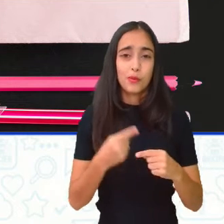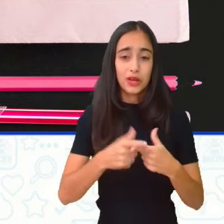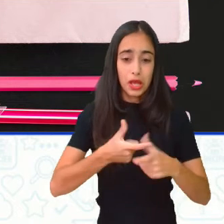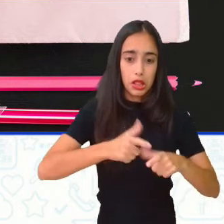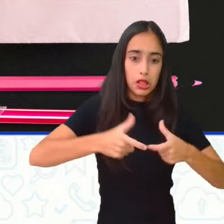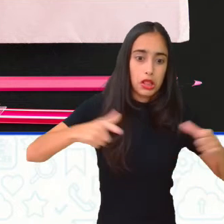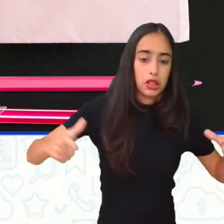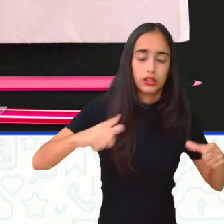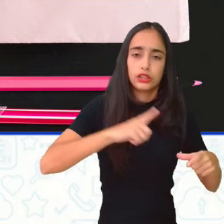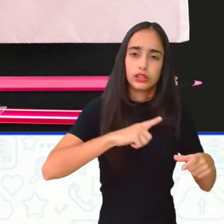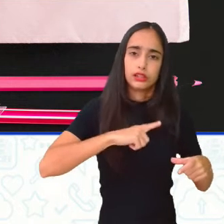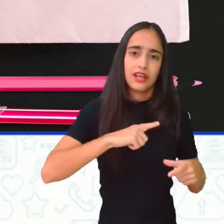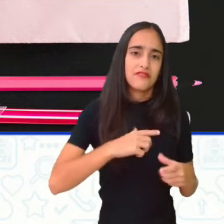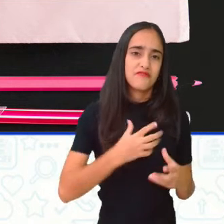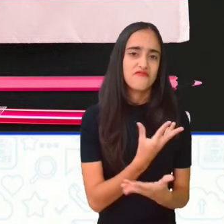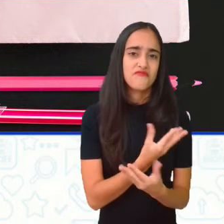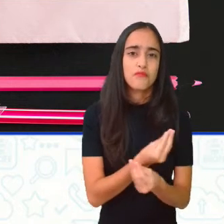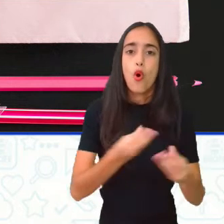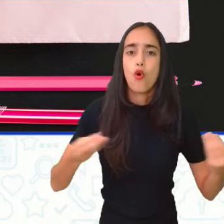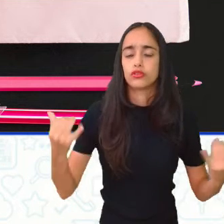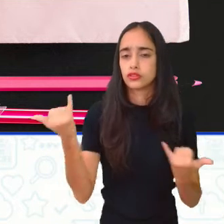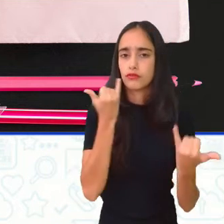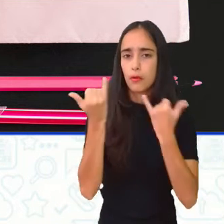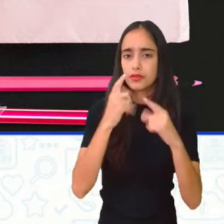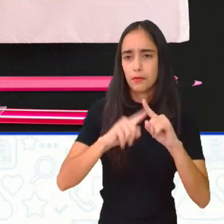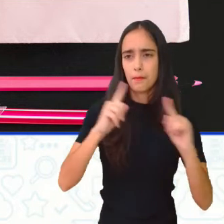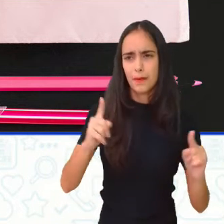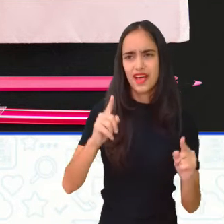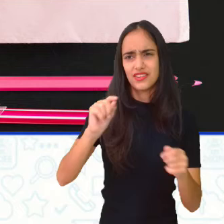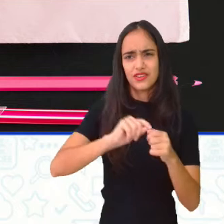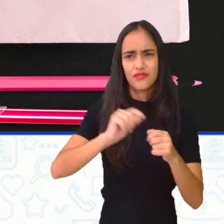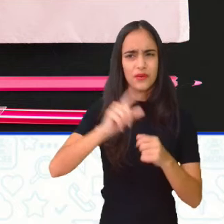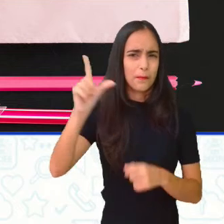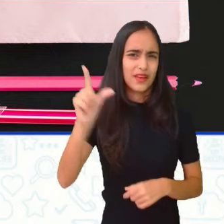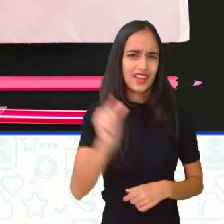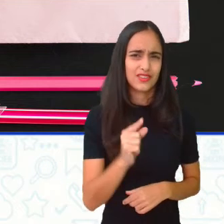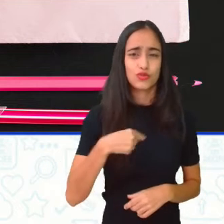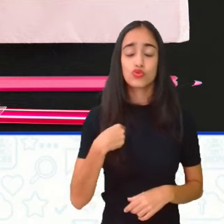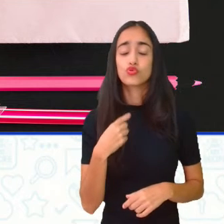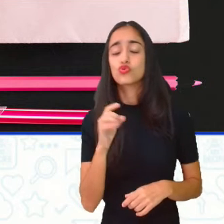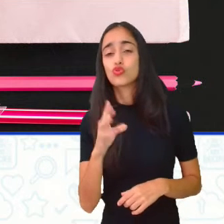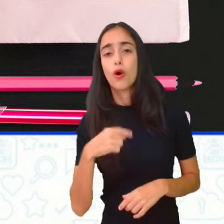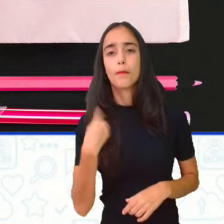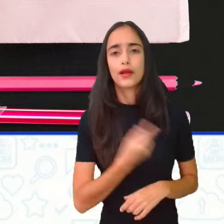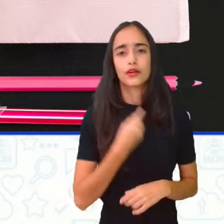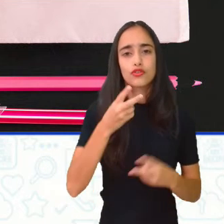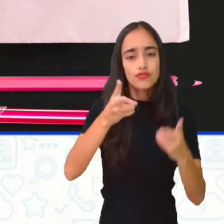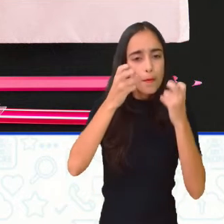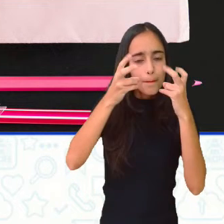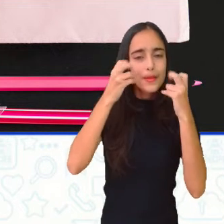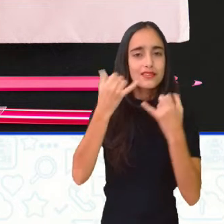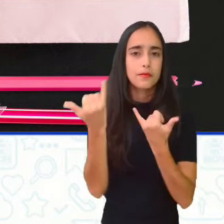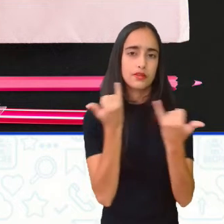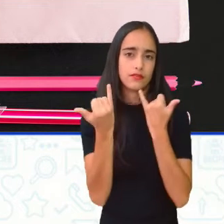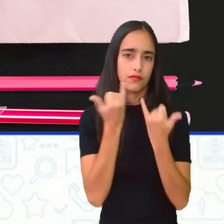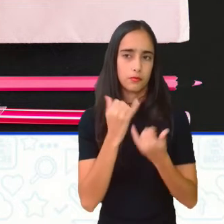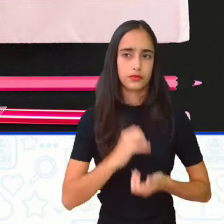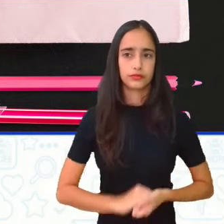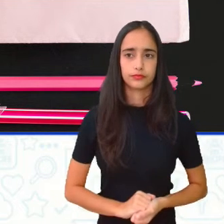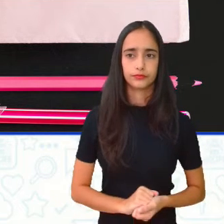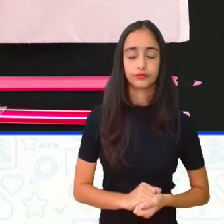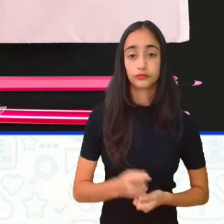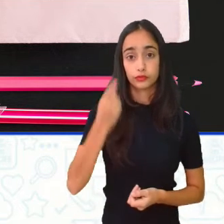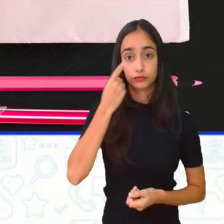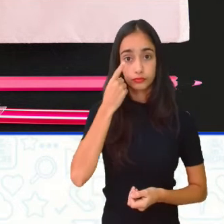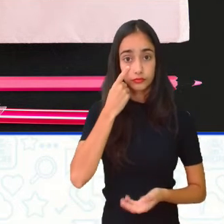muitas informações. Mas eu fiz um bem pequenininho para a gente ter noção da condensação dessas informações. Ó. Os gêneros